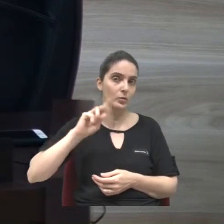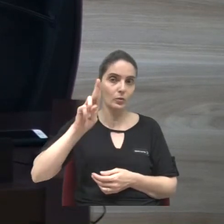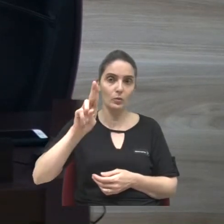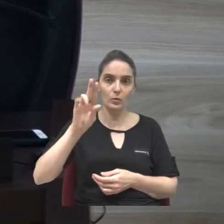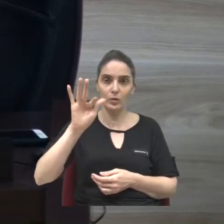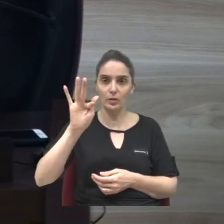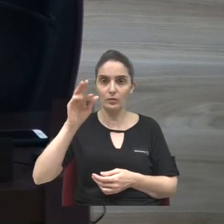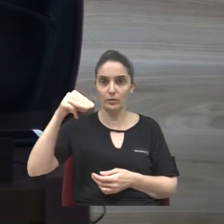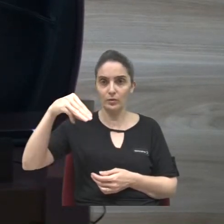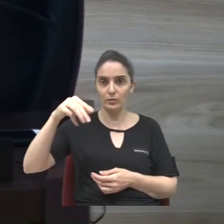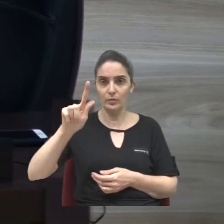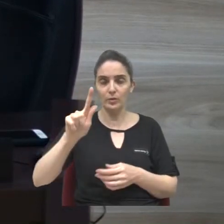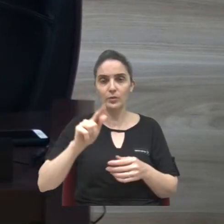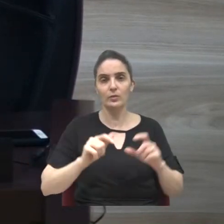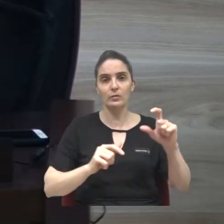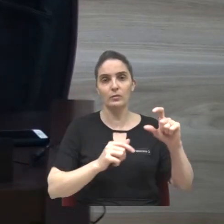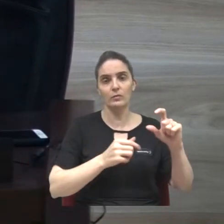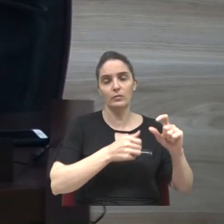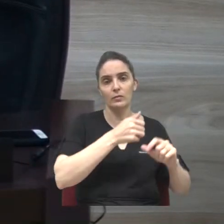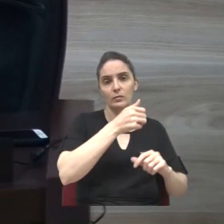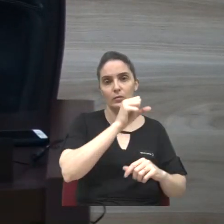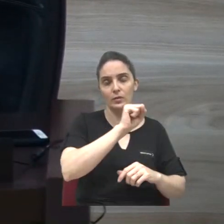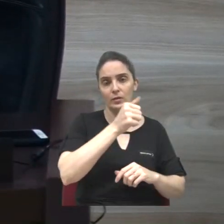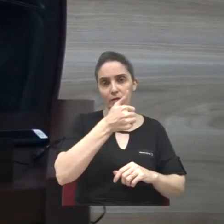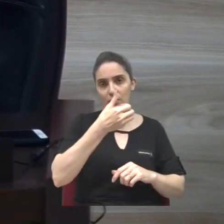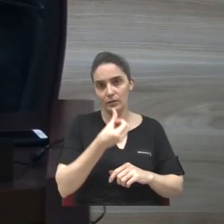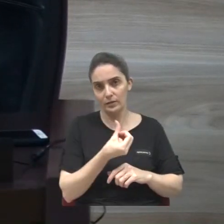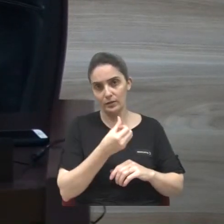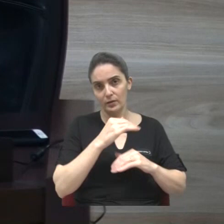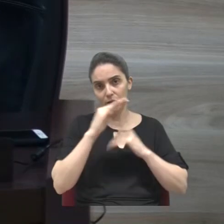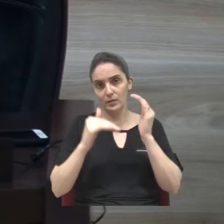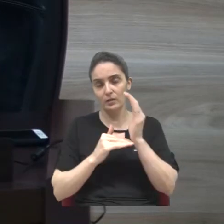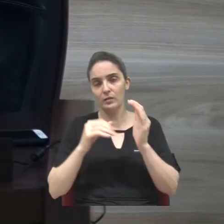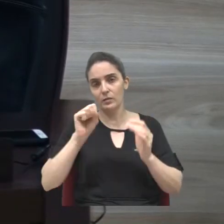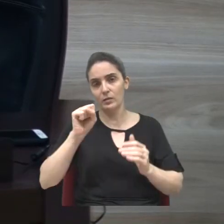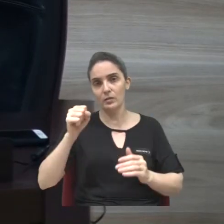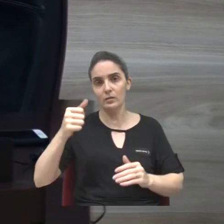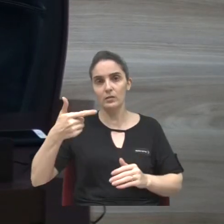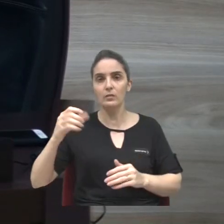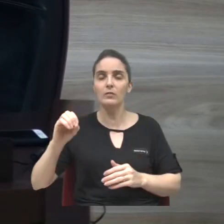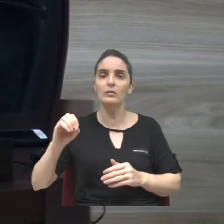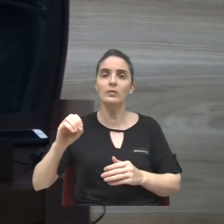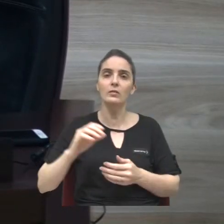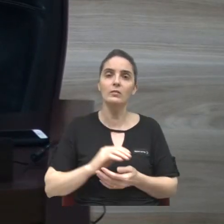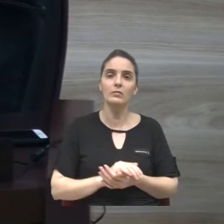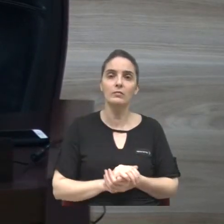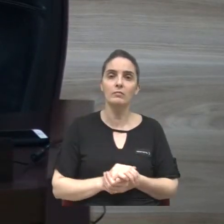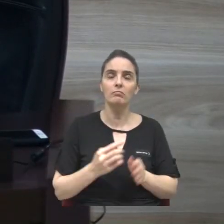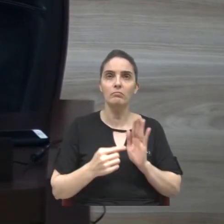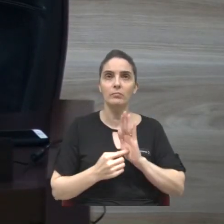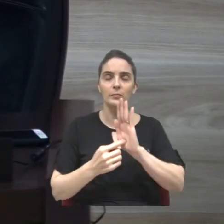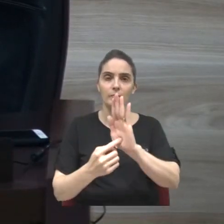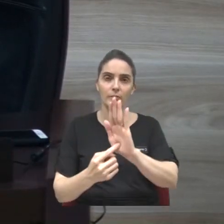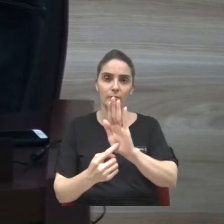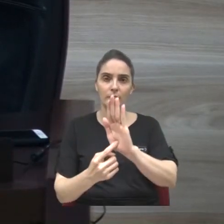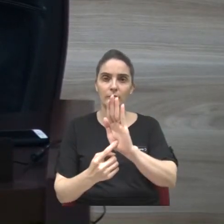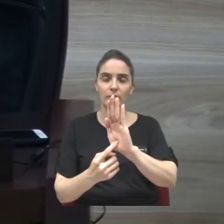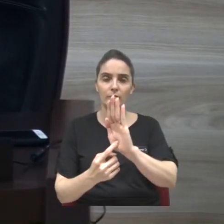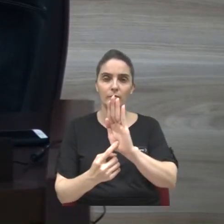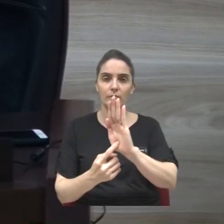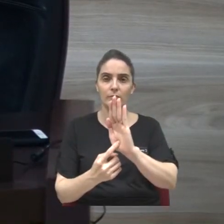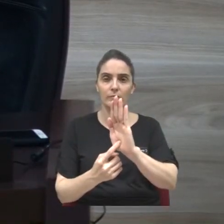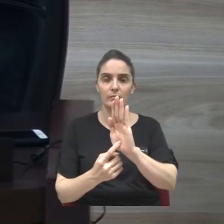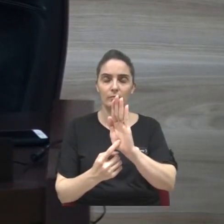volume 816 até 820, concluiu-se que, em condições normais